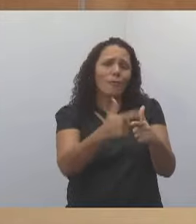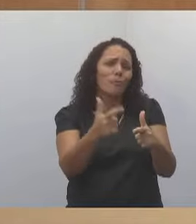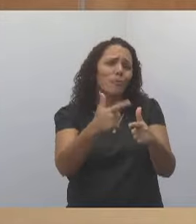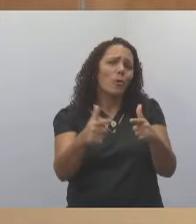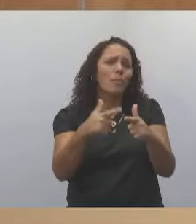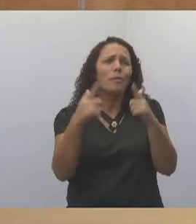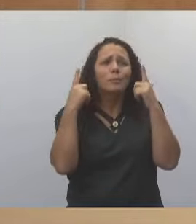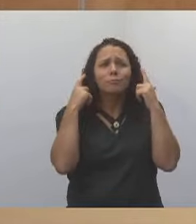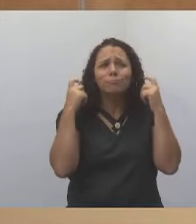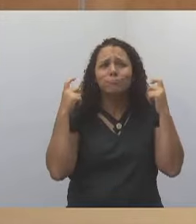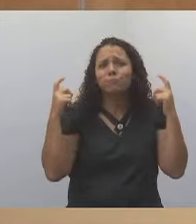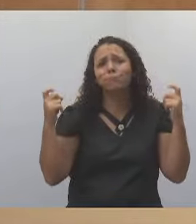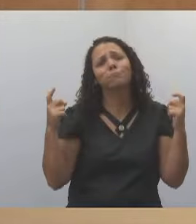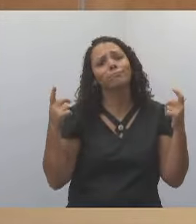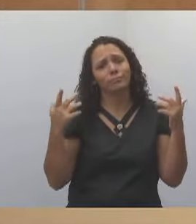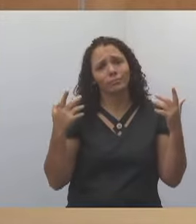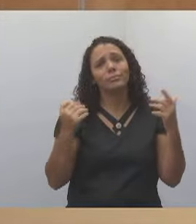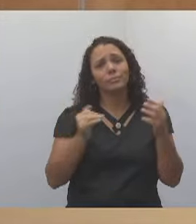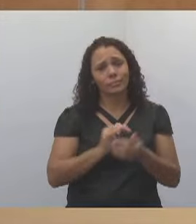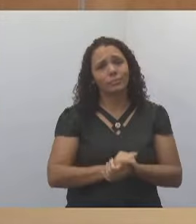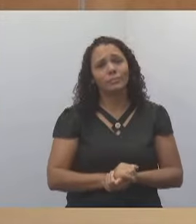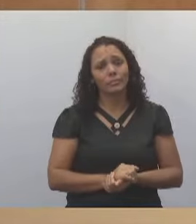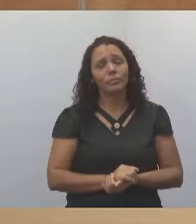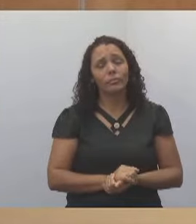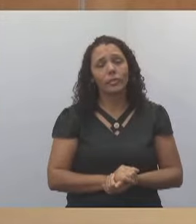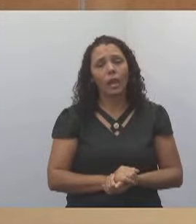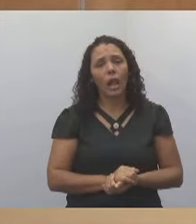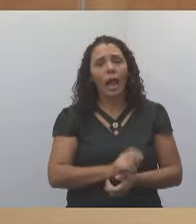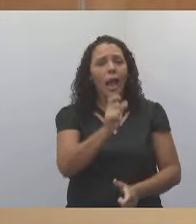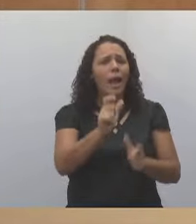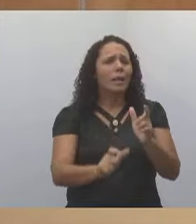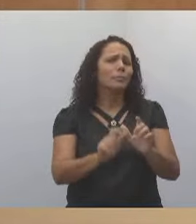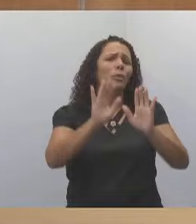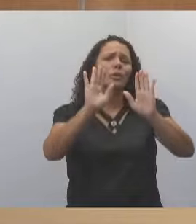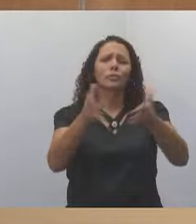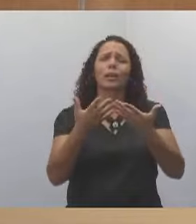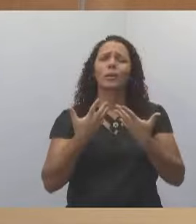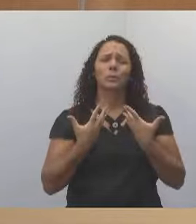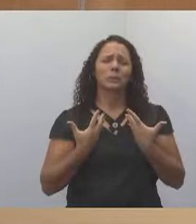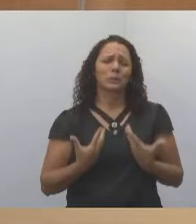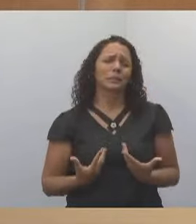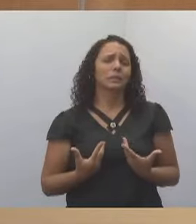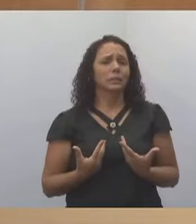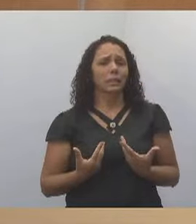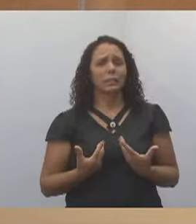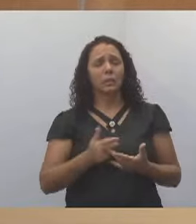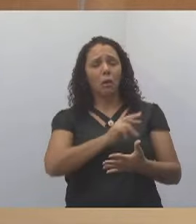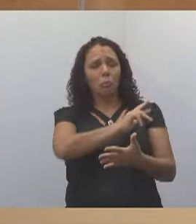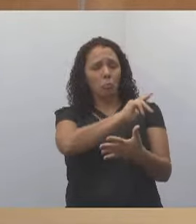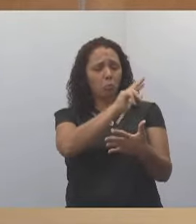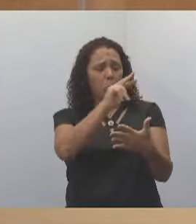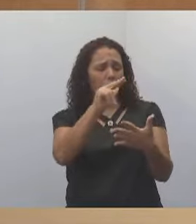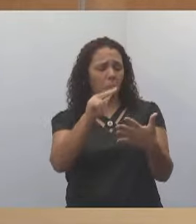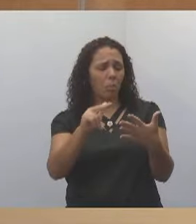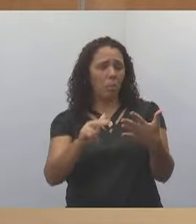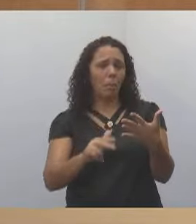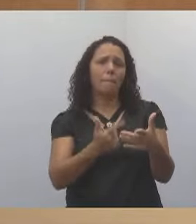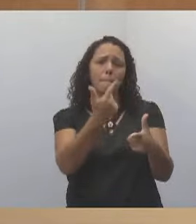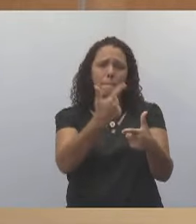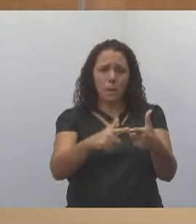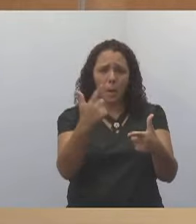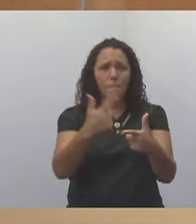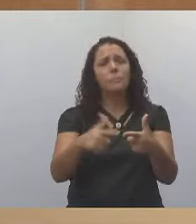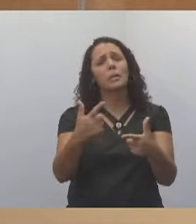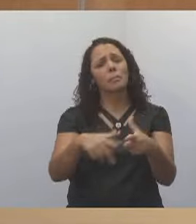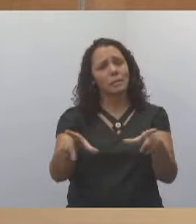sonoro que é causado pelo escapamento. As pessoas não aguentam mais, são várias outras coisas que nós temos na cidade que as pessoas